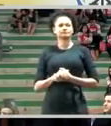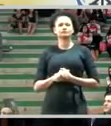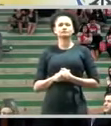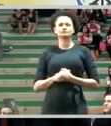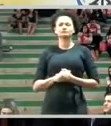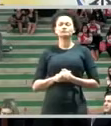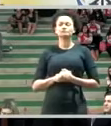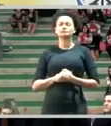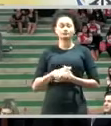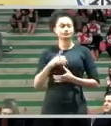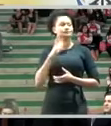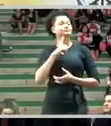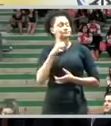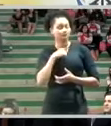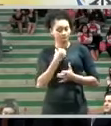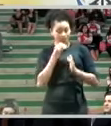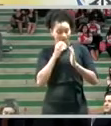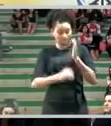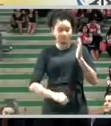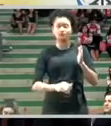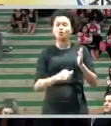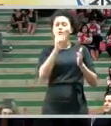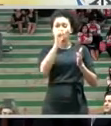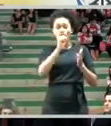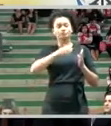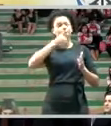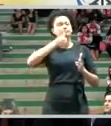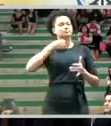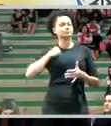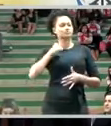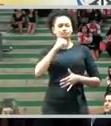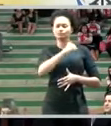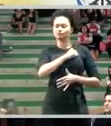Vem o capítulo 8 de 1 Samuel.